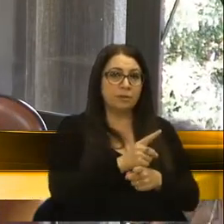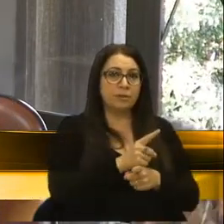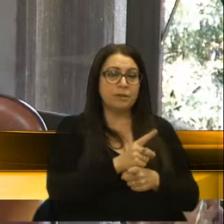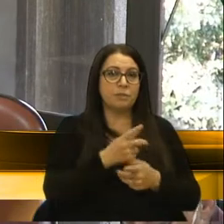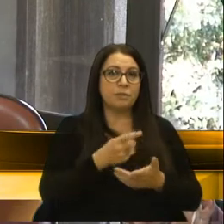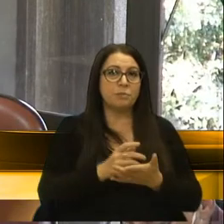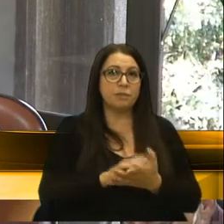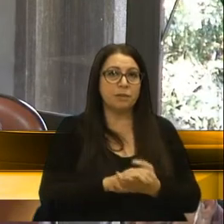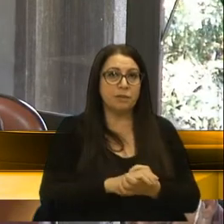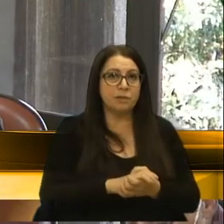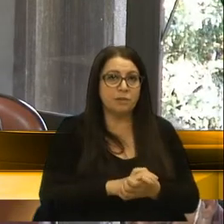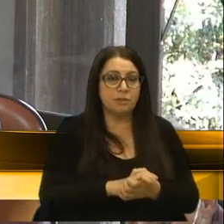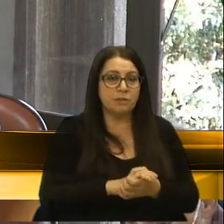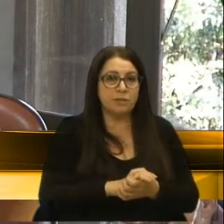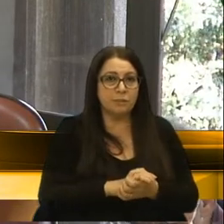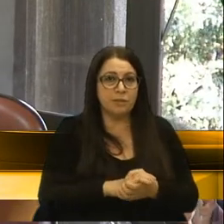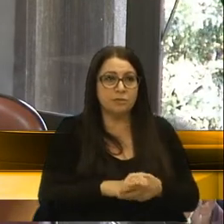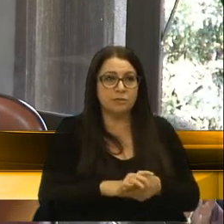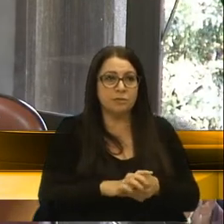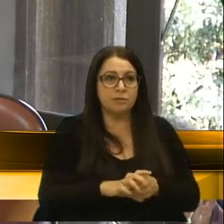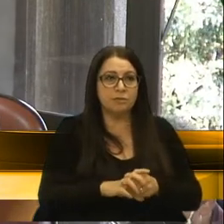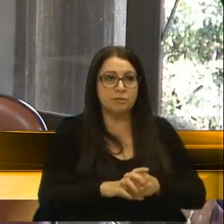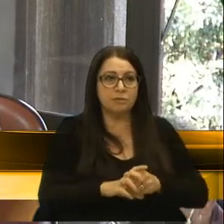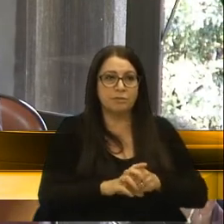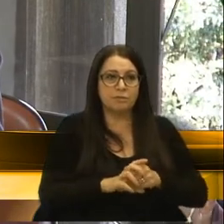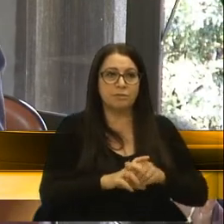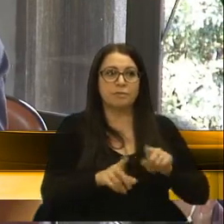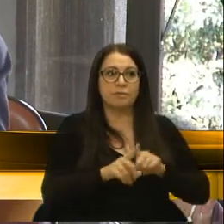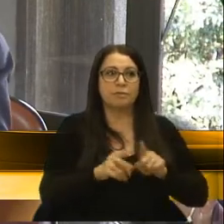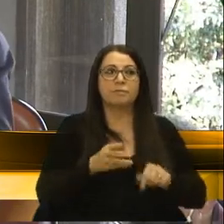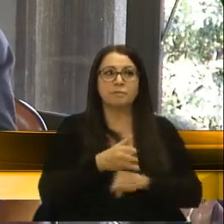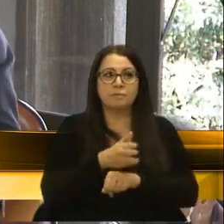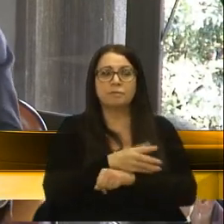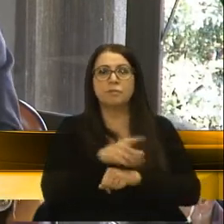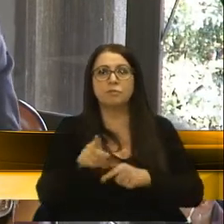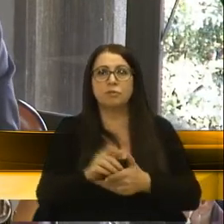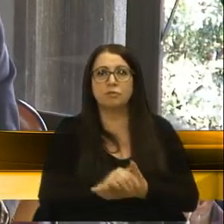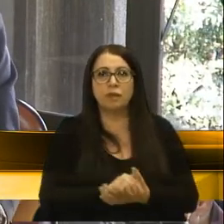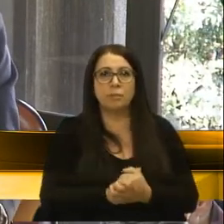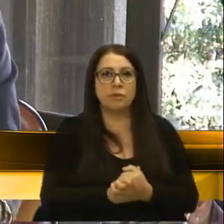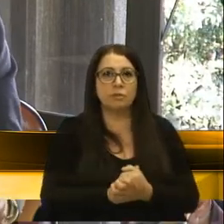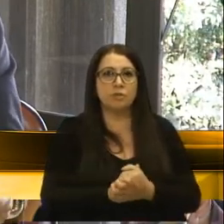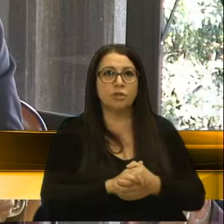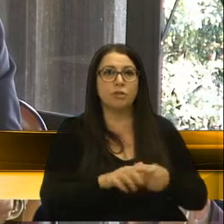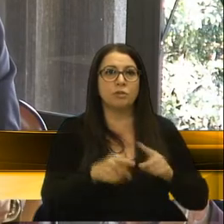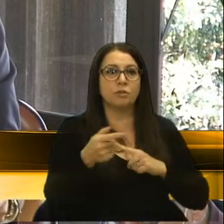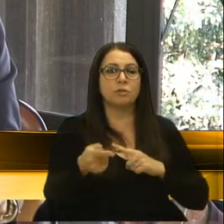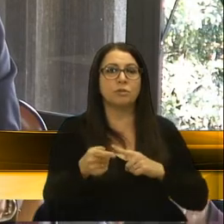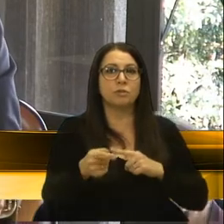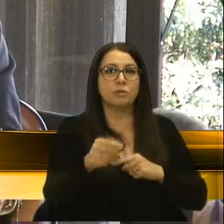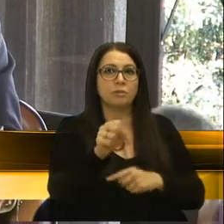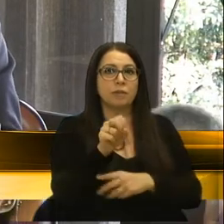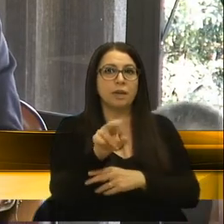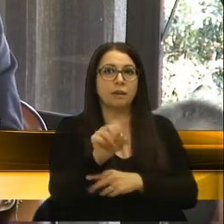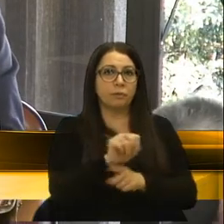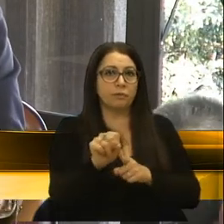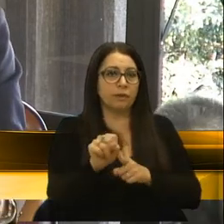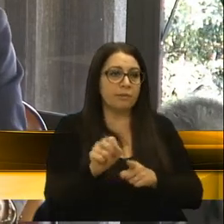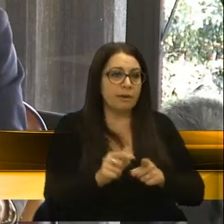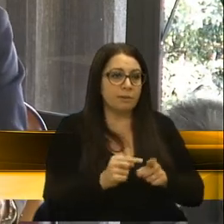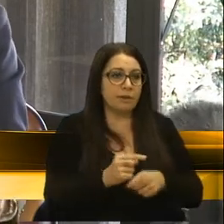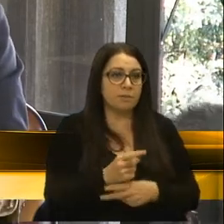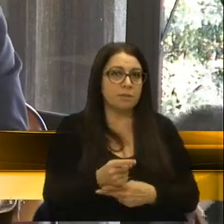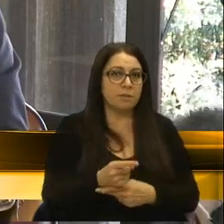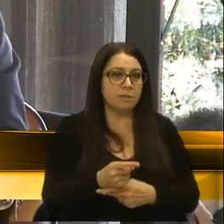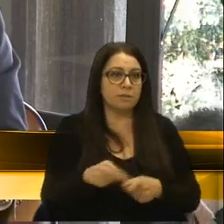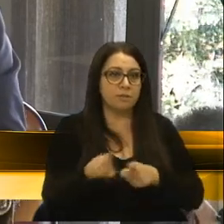poder público. As instituições poderão participar de forma complementar do SUS mediante convênio